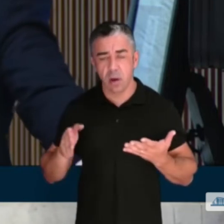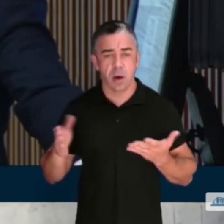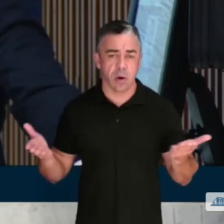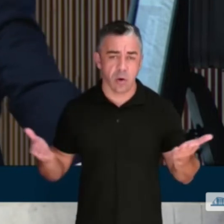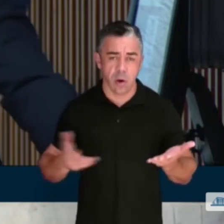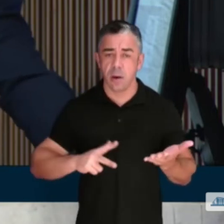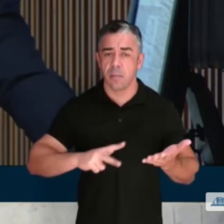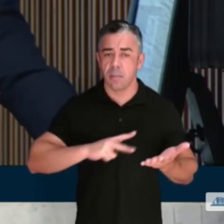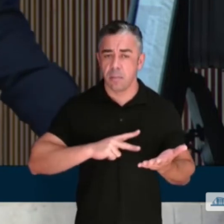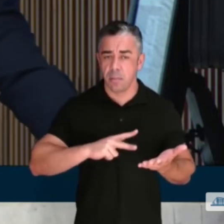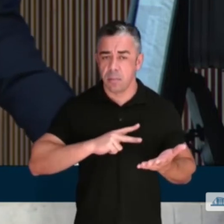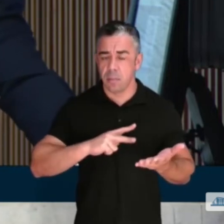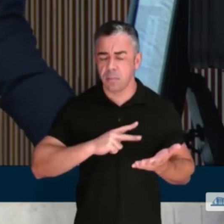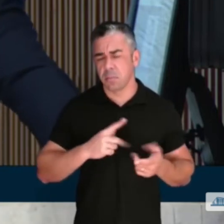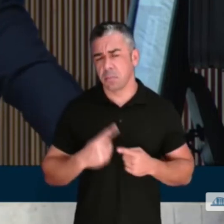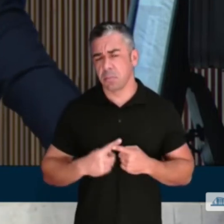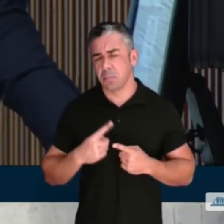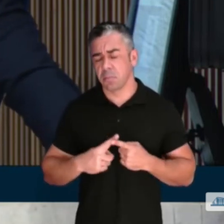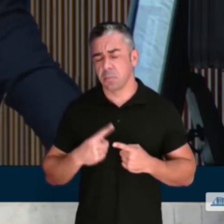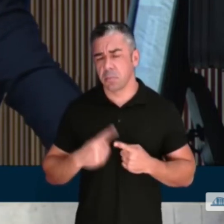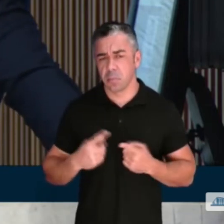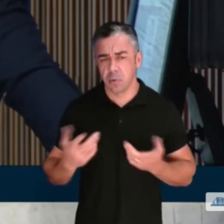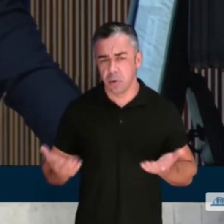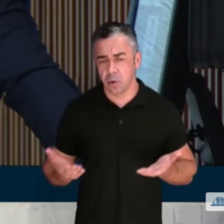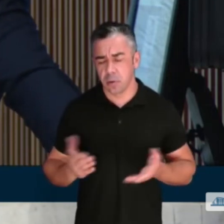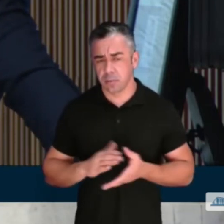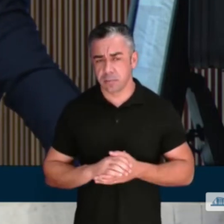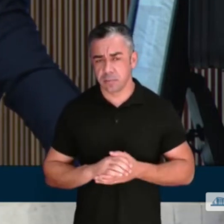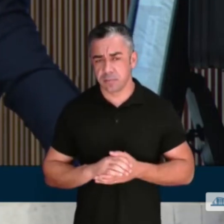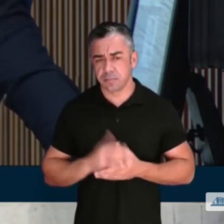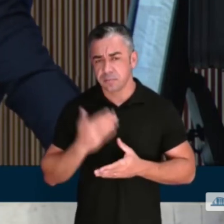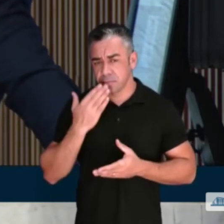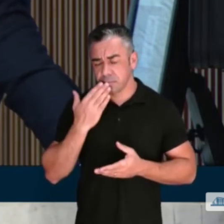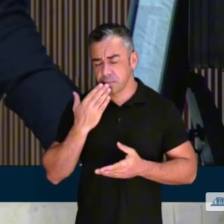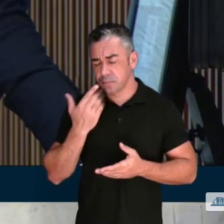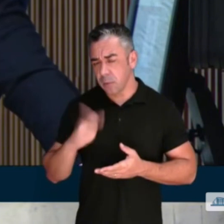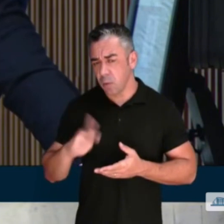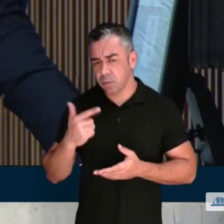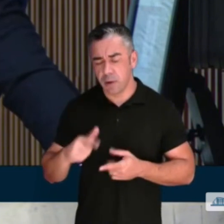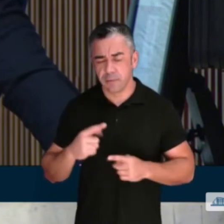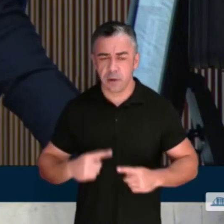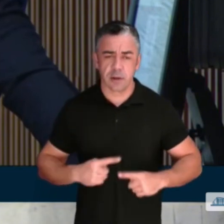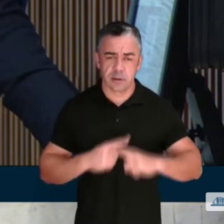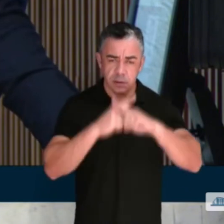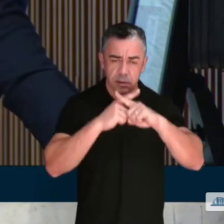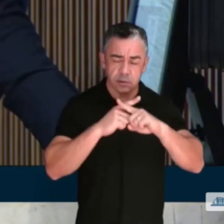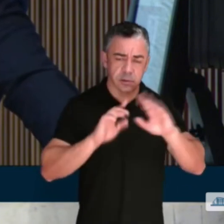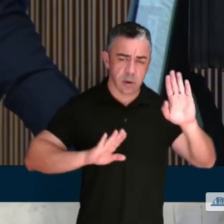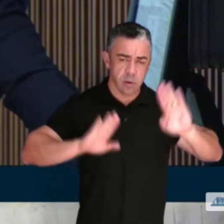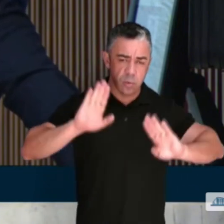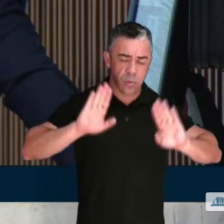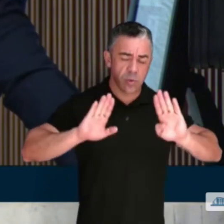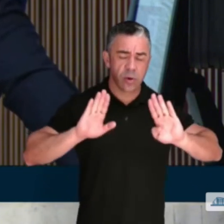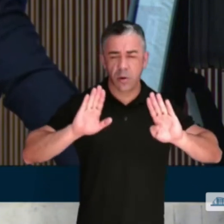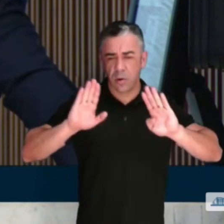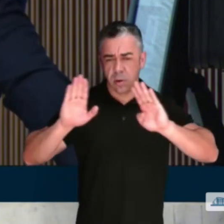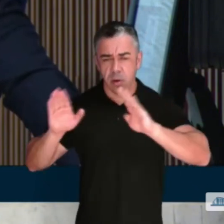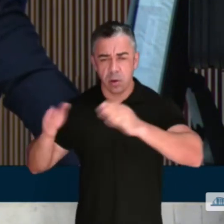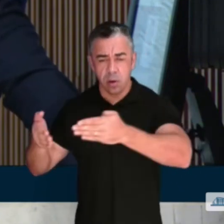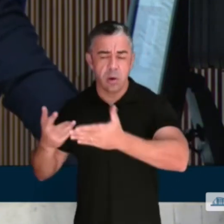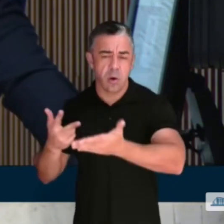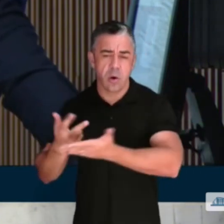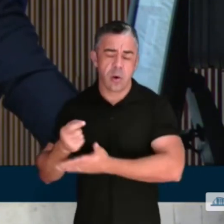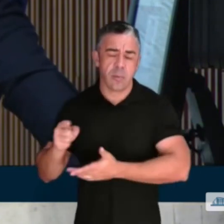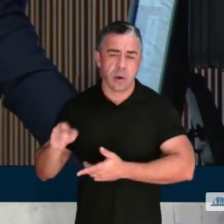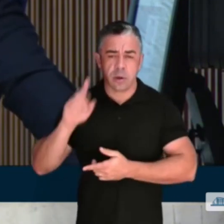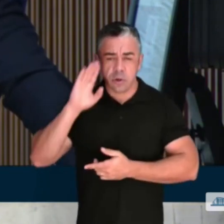privada. Por que houve uma licitação, ou melhor, não houve uma licitação e se dirigiu para essa compra